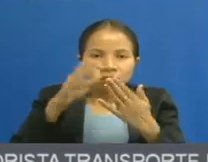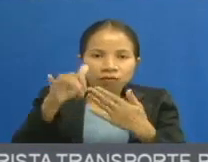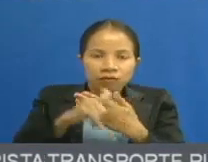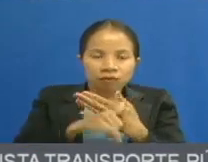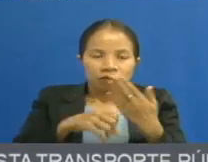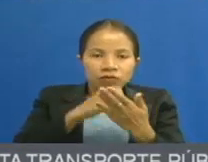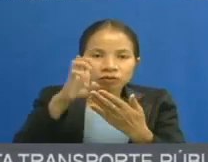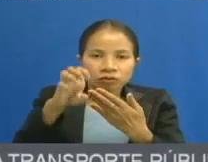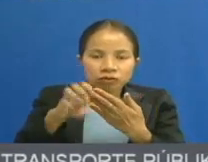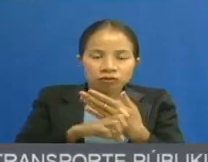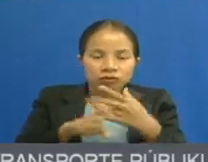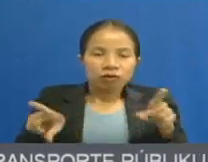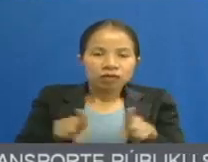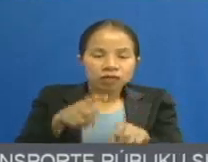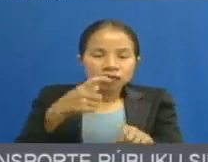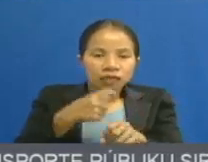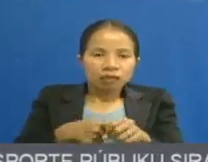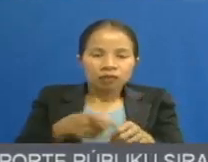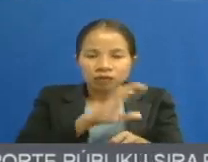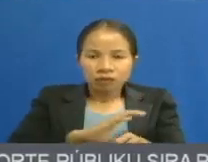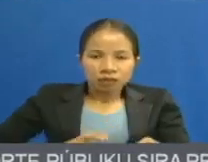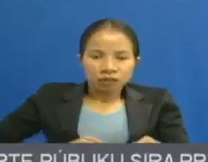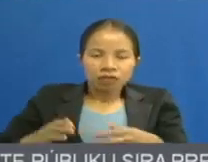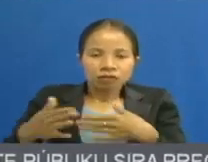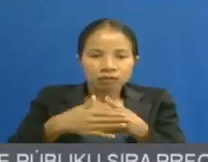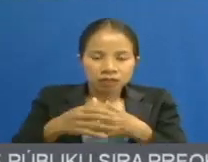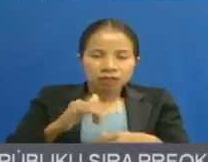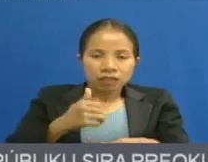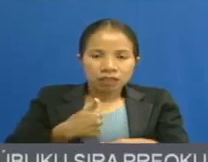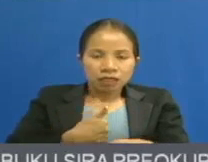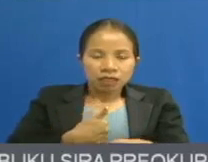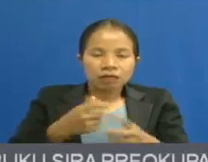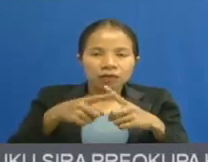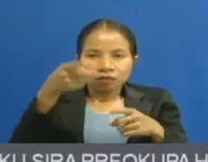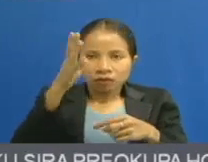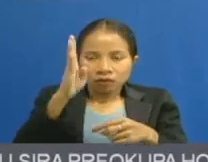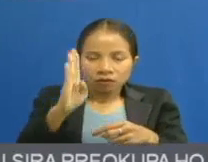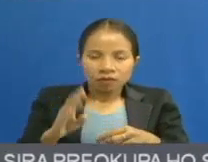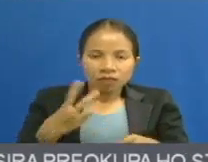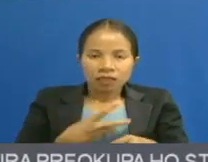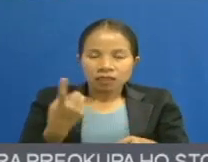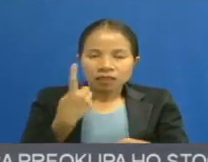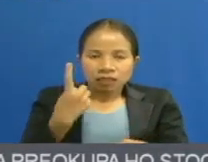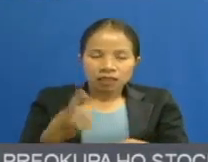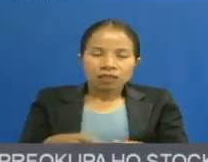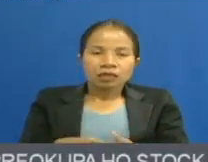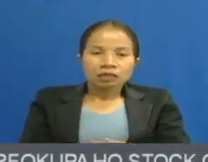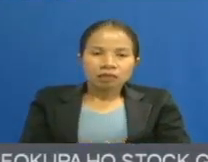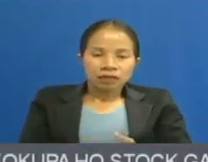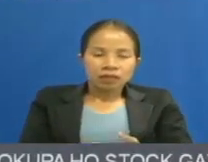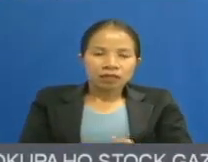junho lugar momento basarana sira o diag basic an ba maromak. Ita talabara kita preocupaliu ita ni